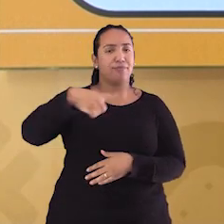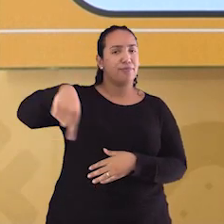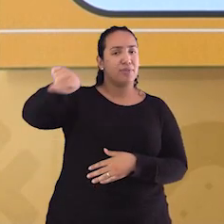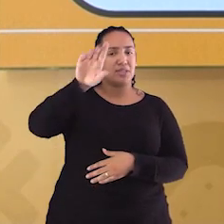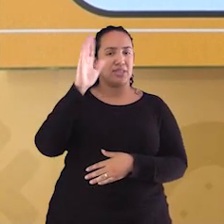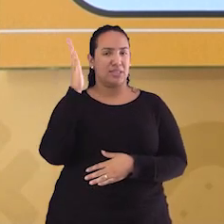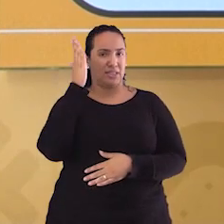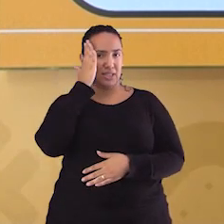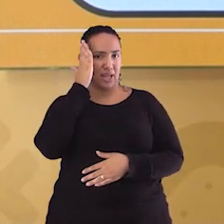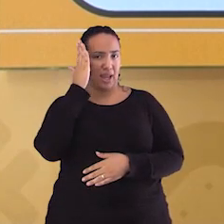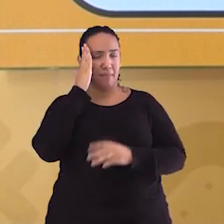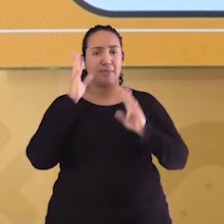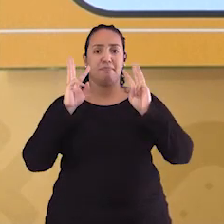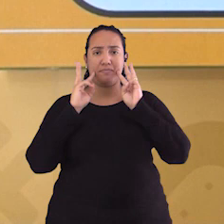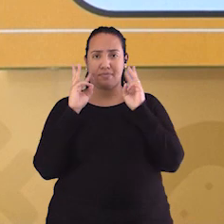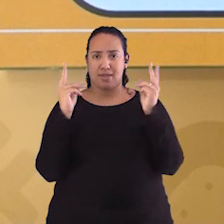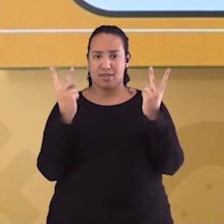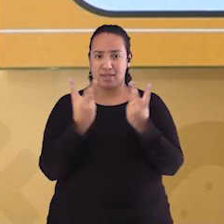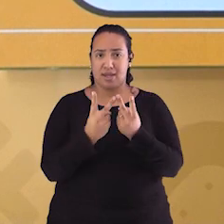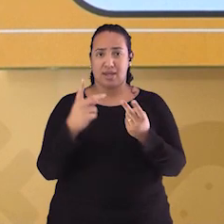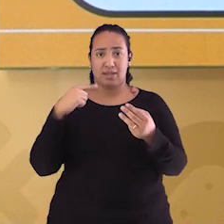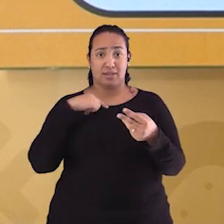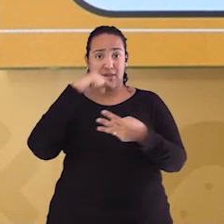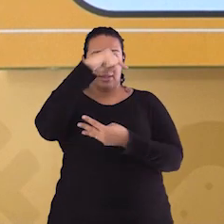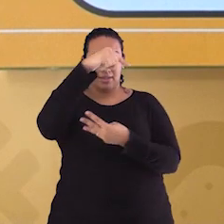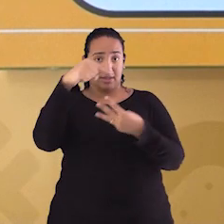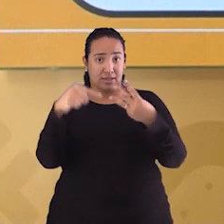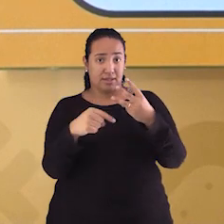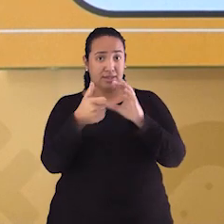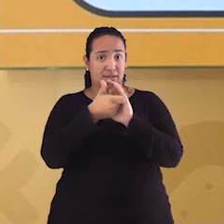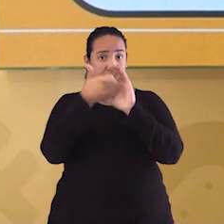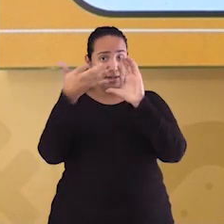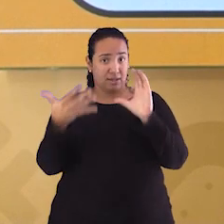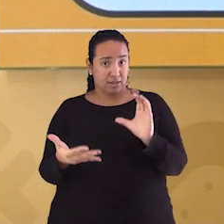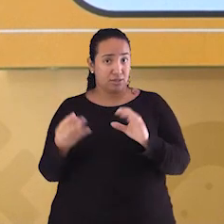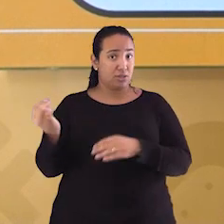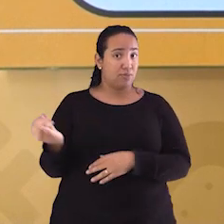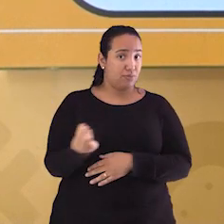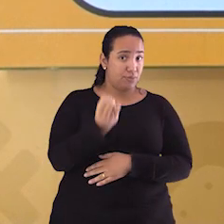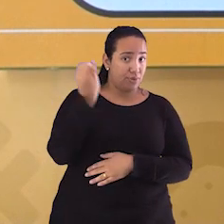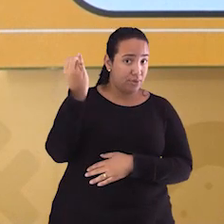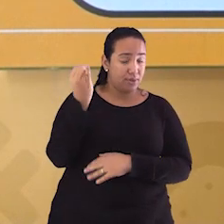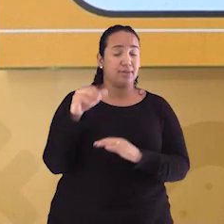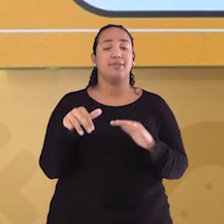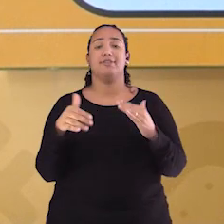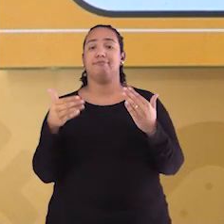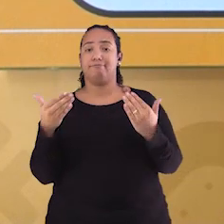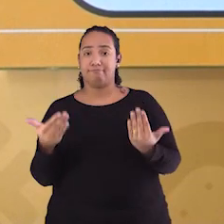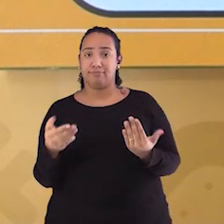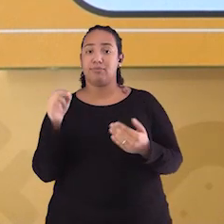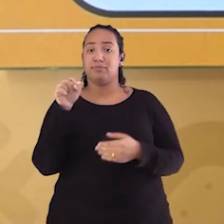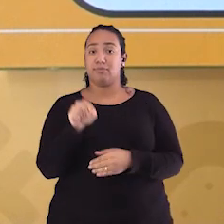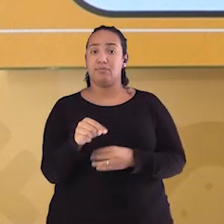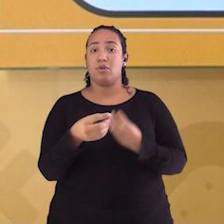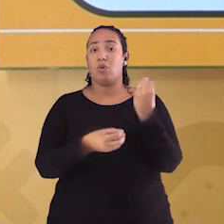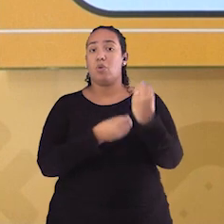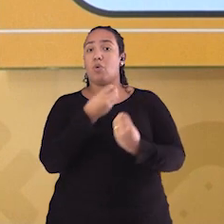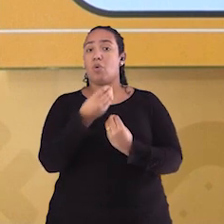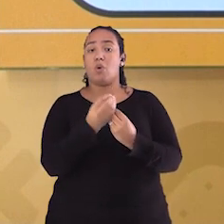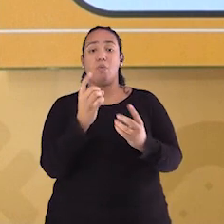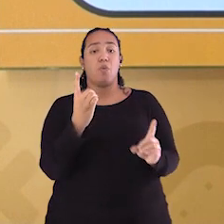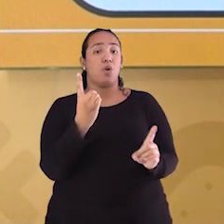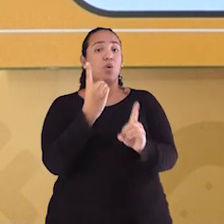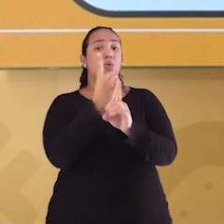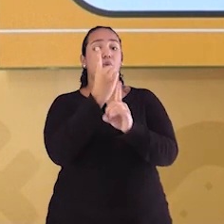quais são os estados físicos da matéria? Bom, são as formas como as mesmas podem se apresentar